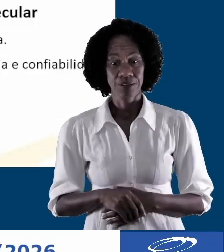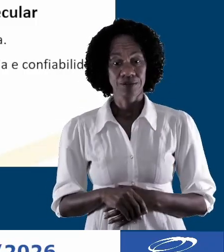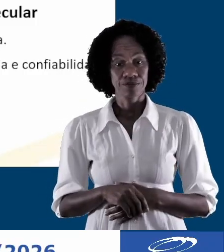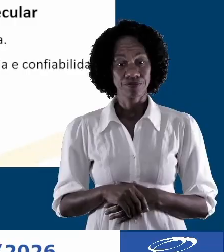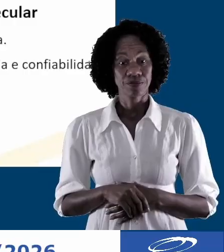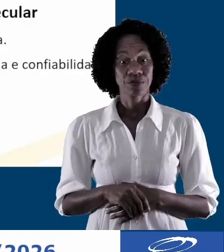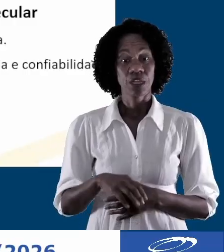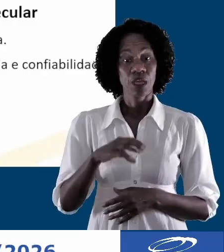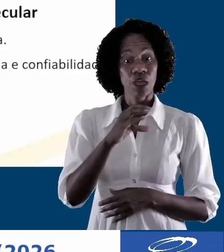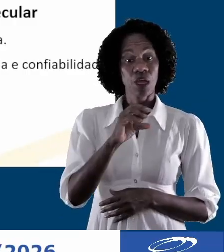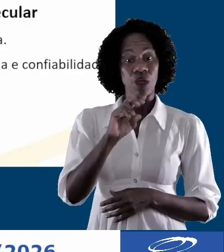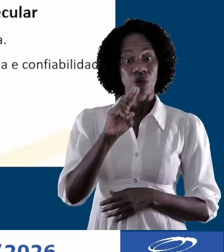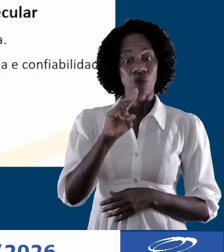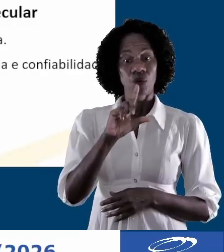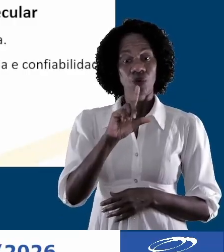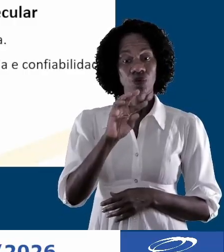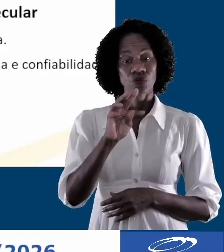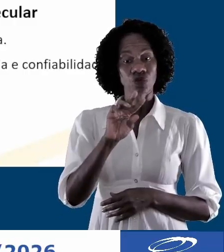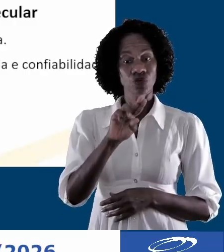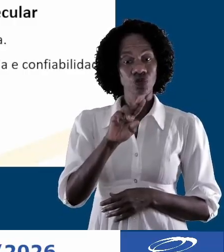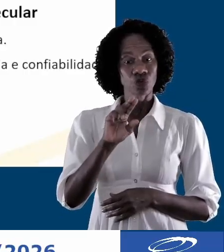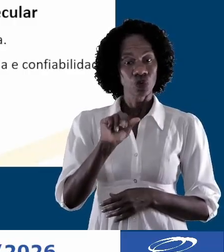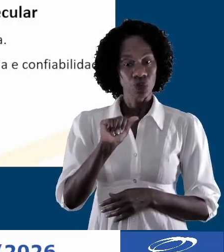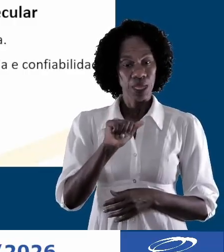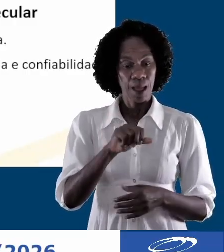ser excelente, ela tem uma baixa